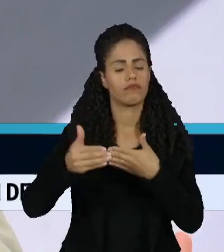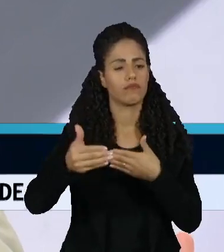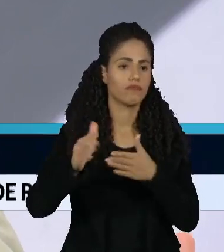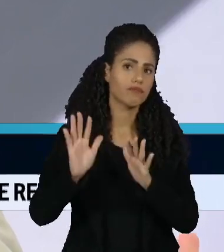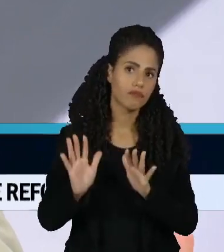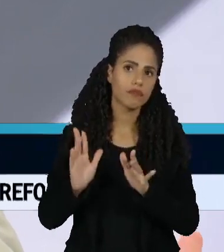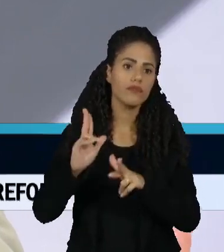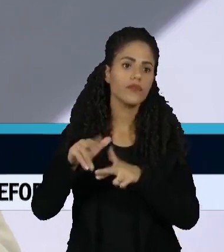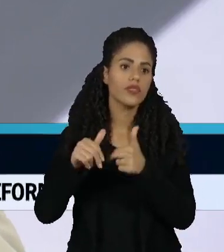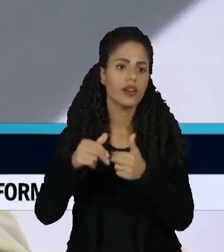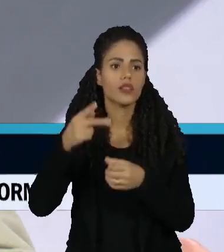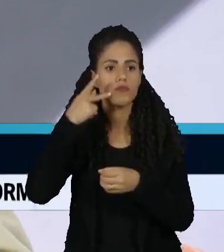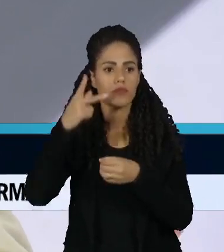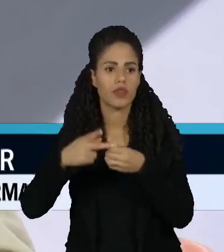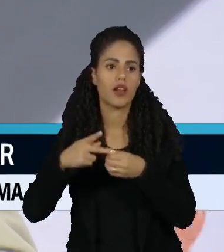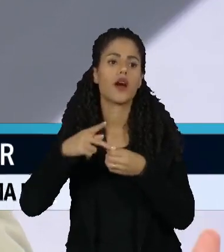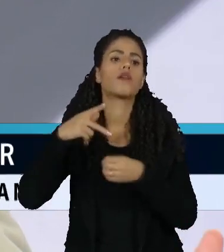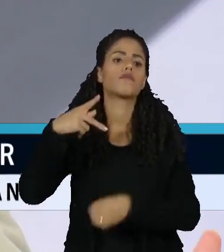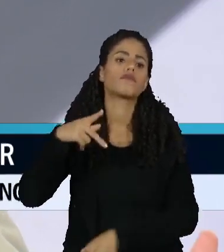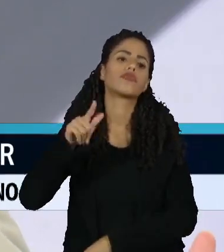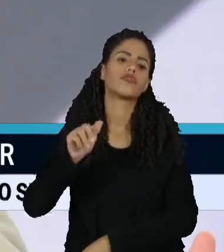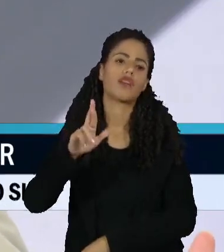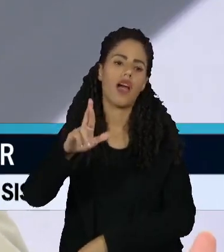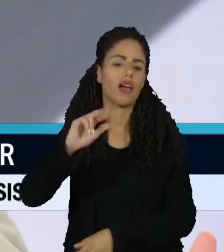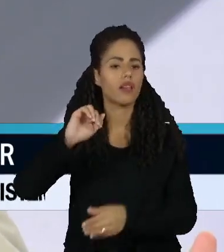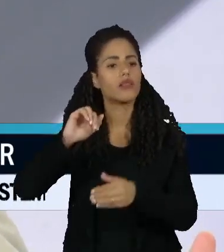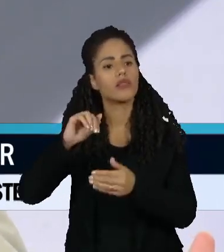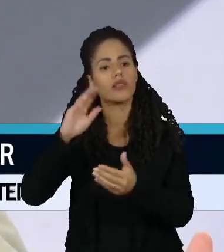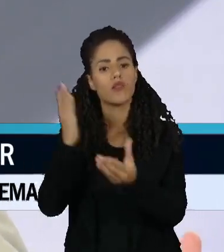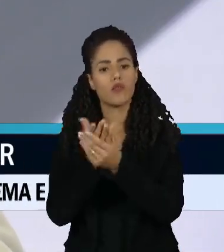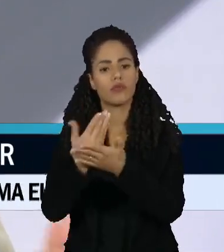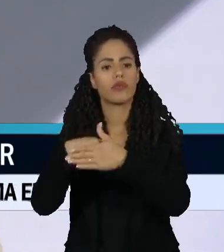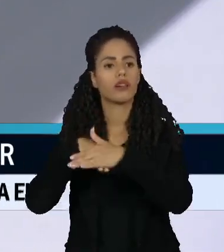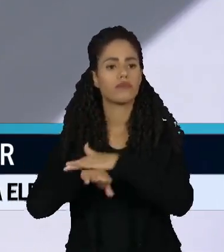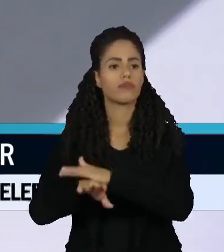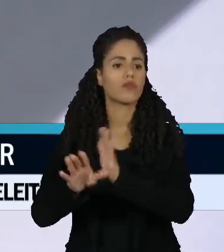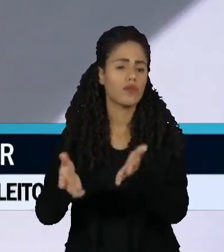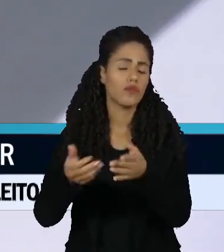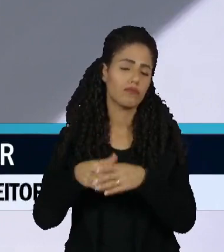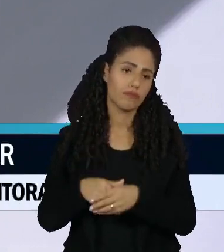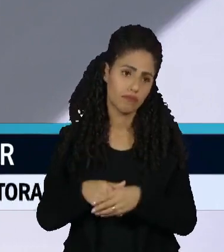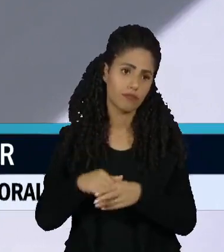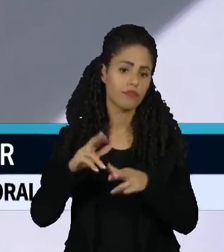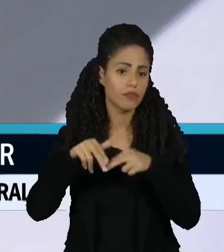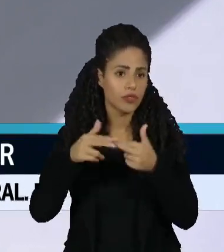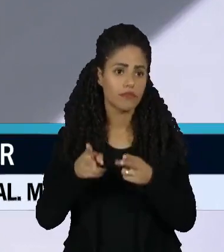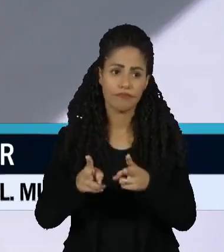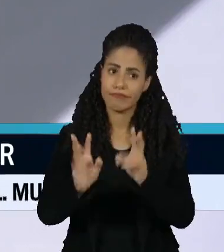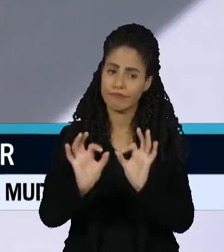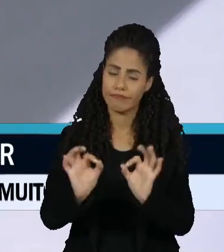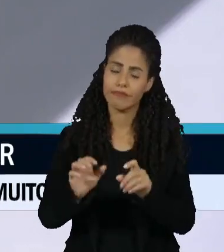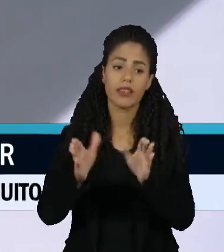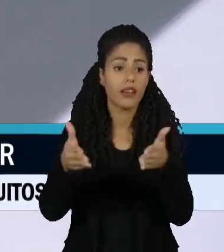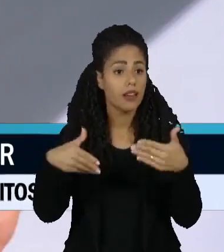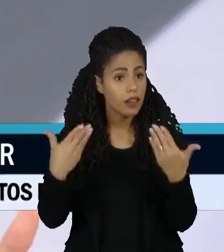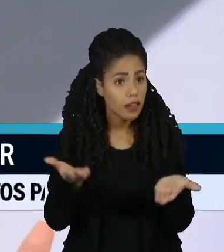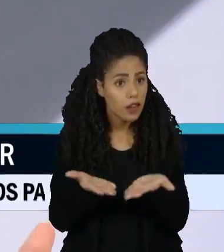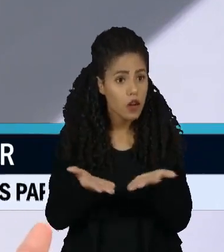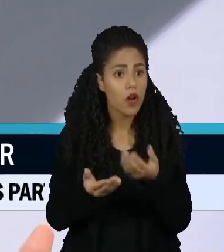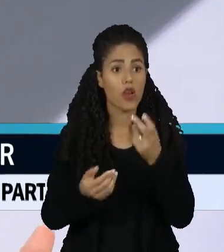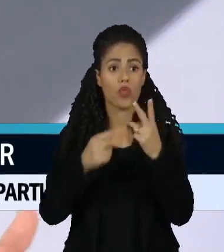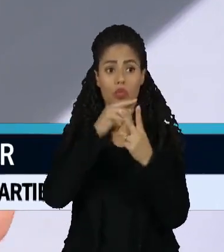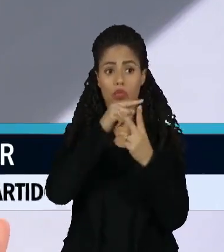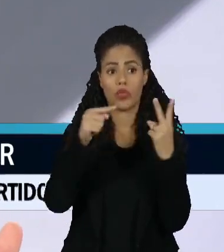de um procurador-geral da República que engavetou essa investigação. Agora, por exemplo, dois